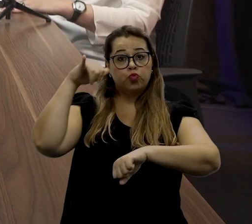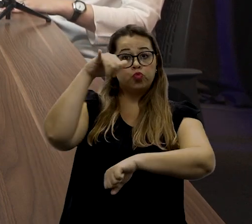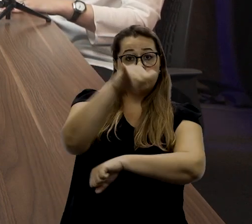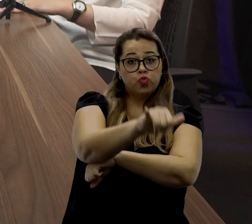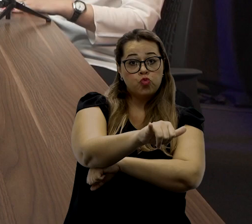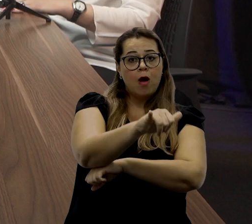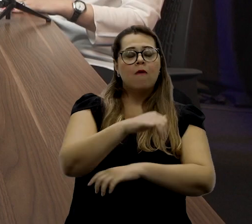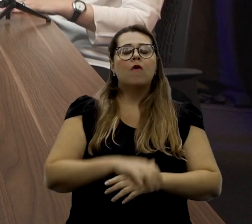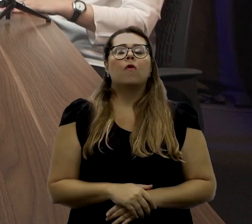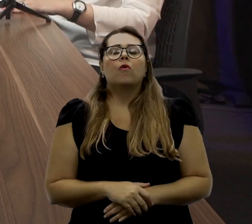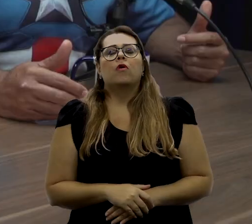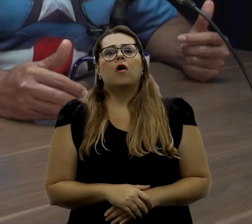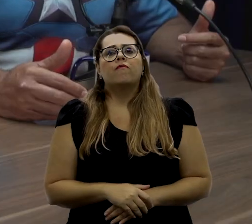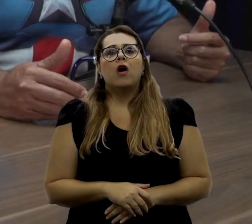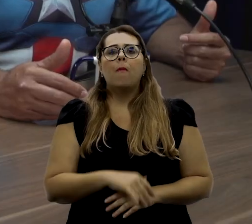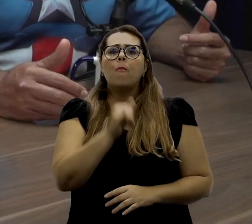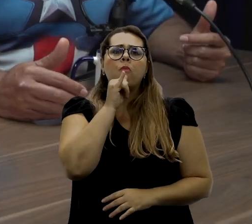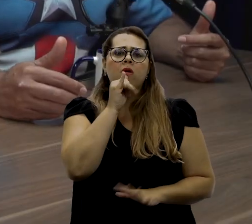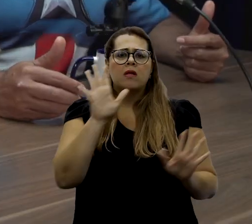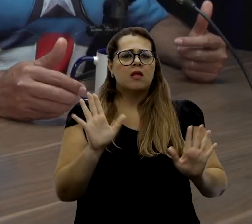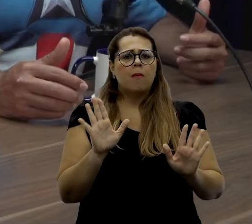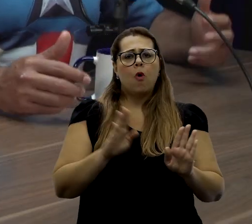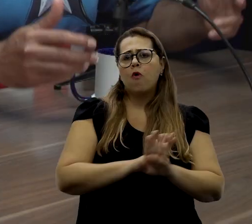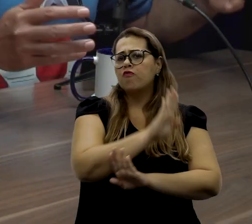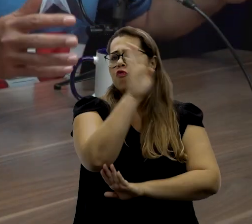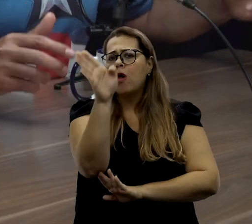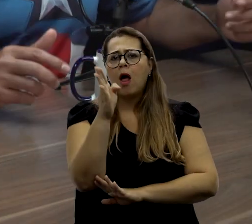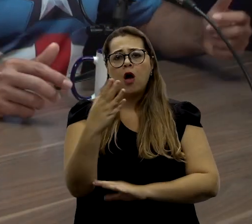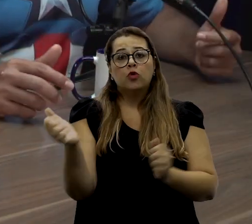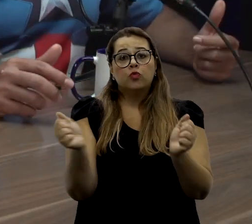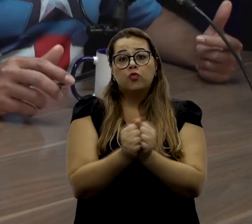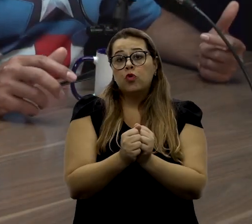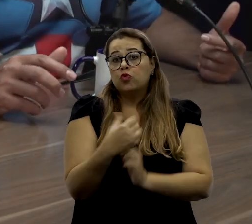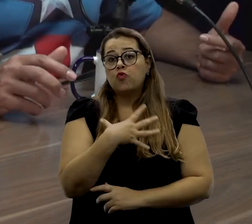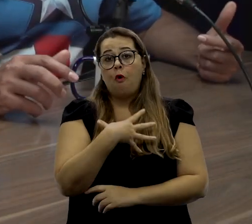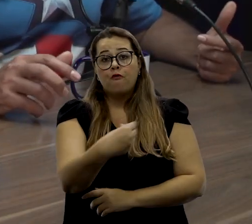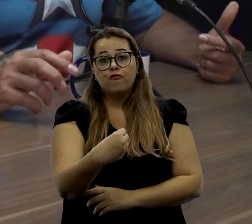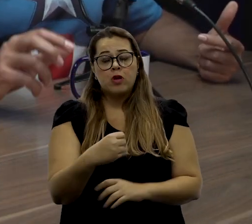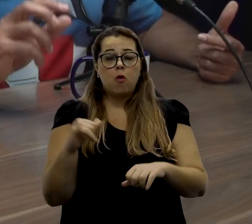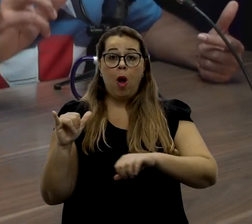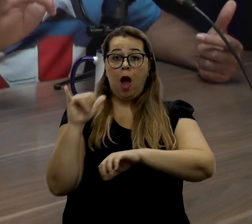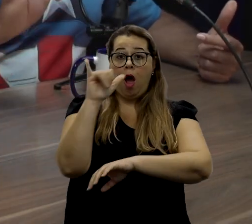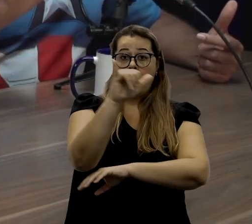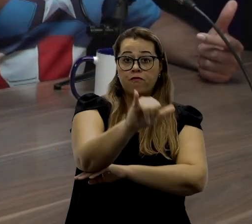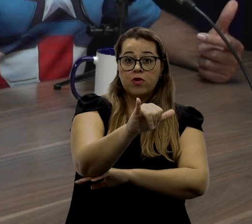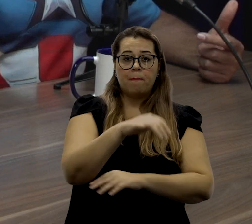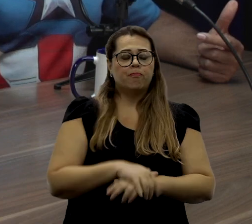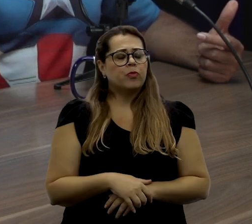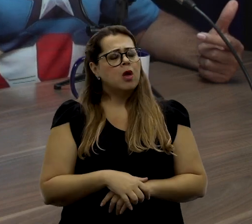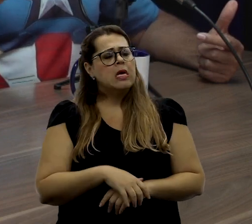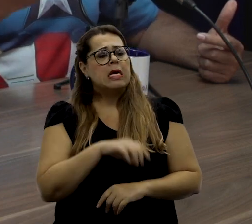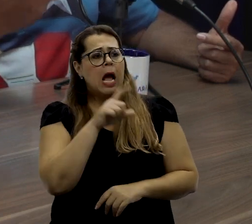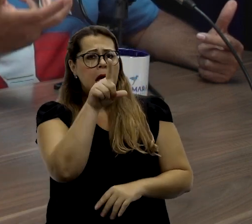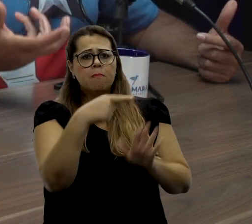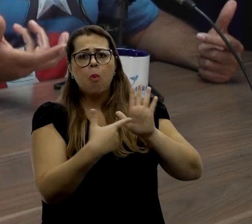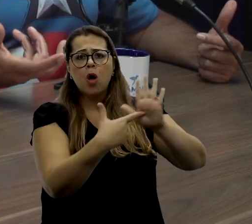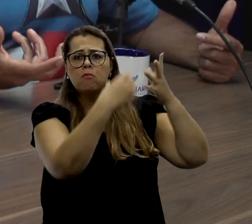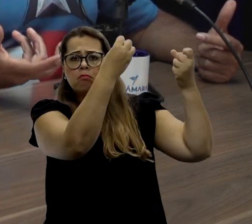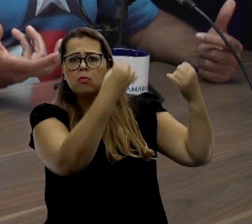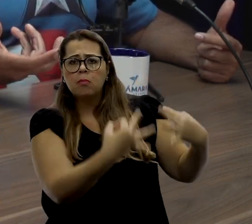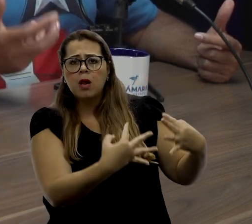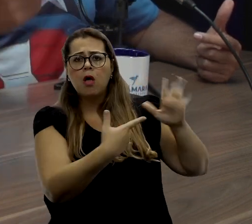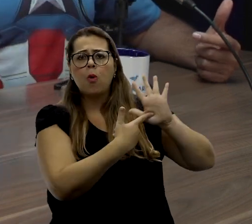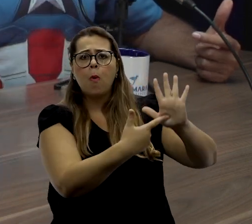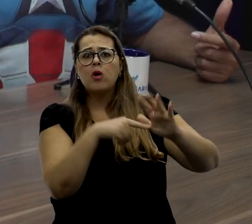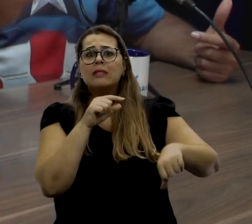agora, final de ano, início do ano, for pra Porto Seguro, e aí você tá com seu filho lá e fala assim, em caso de exposição da cabine, máscaras de ar